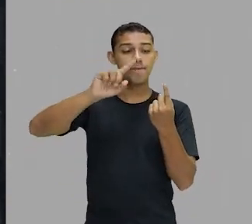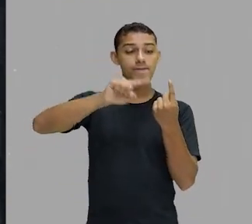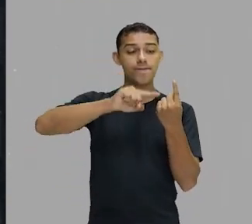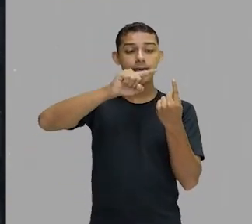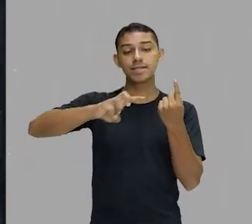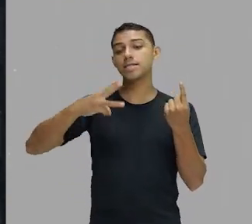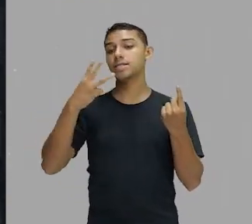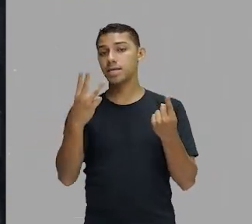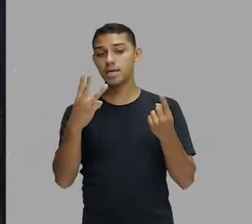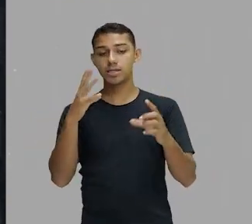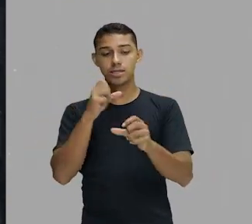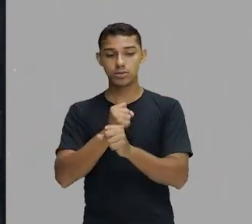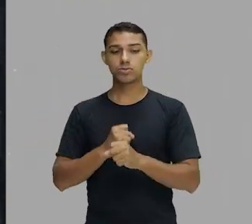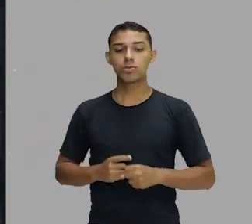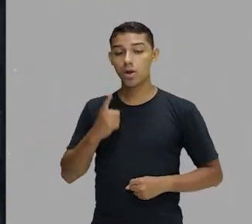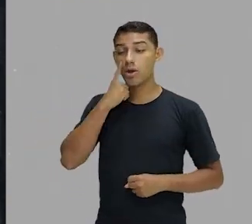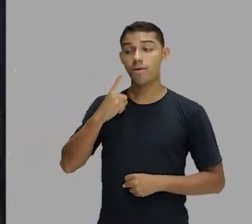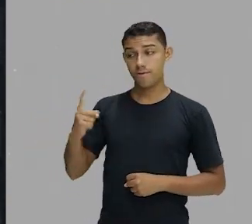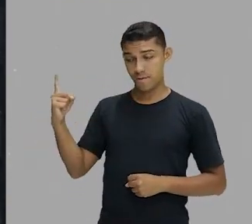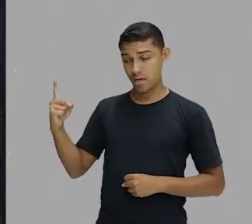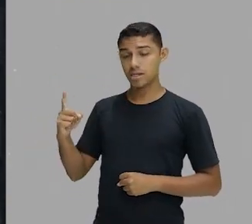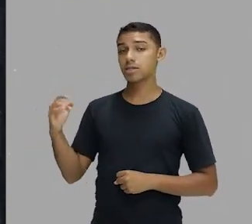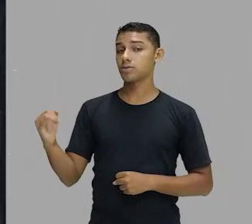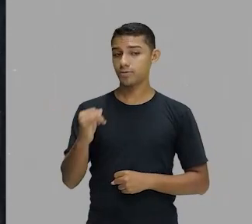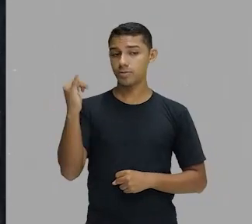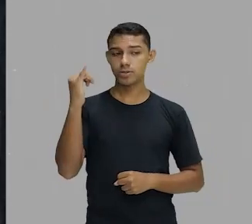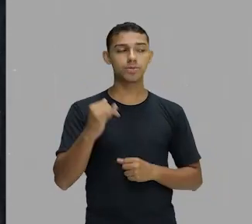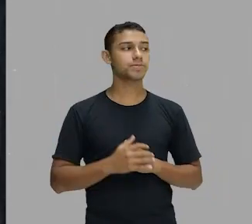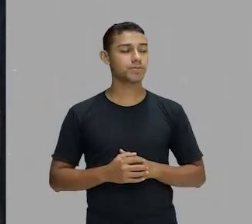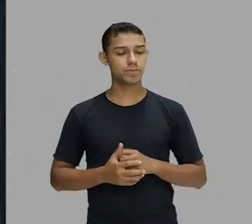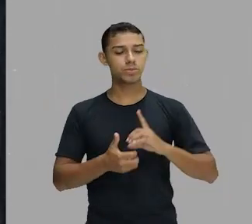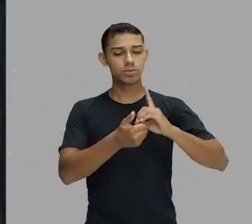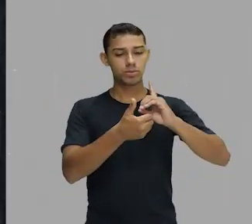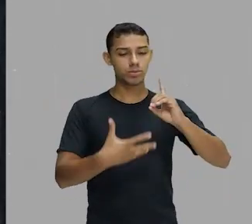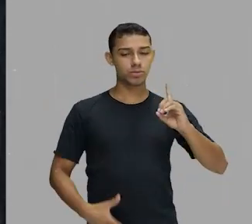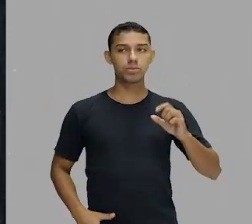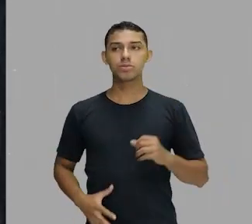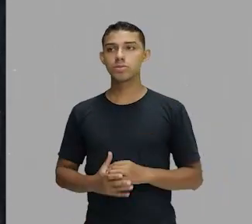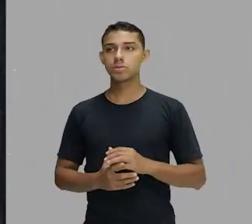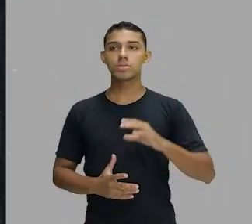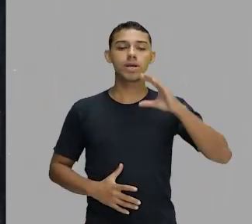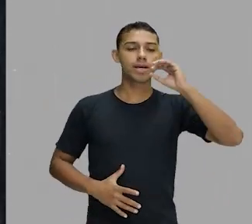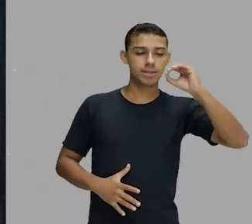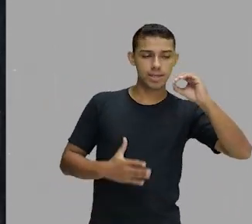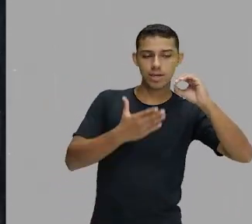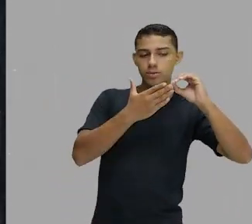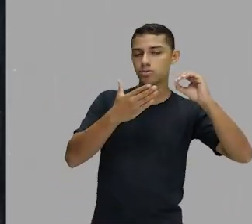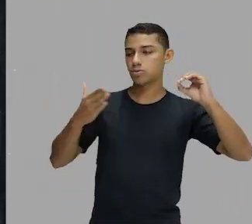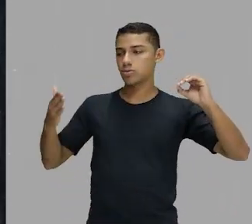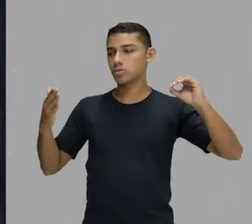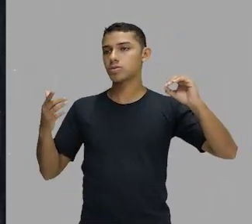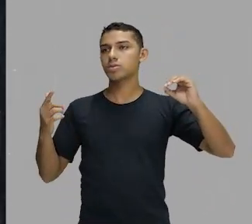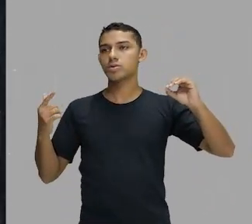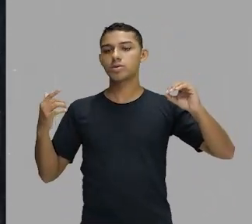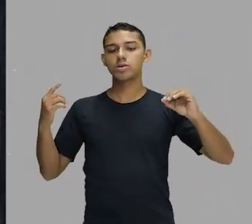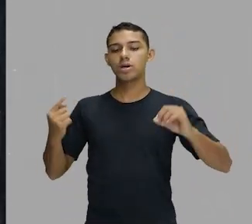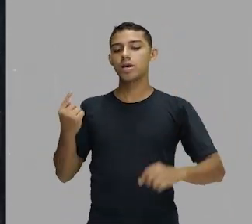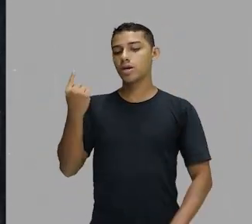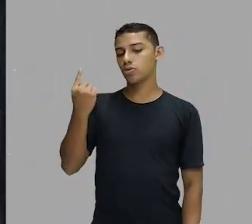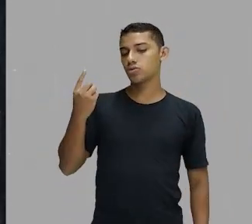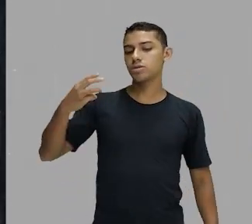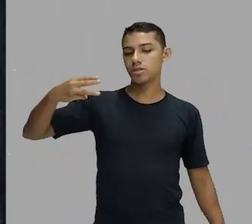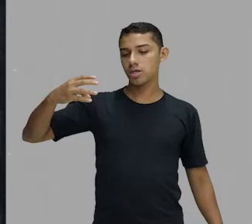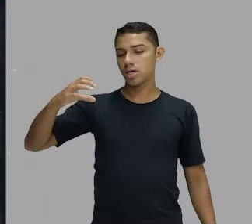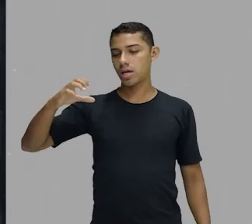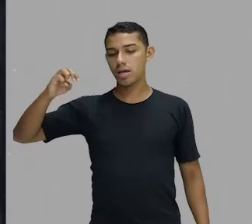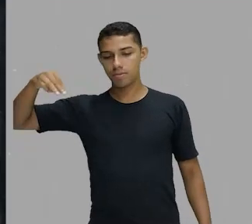informação é muito importante, tá? Então, se eu tivesse o tempo 0, a resposta lá para aumento do diâmetro